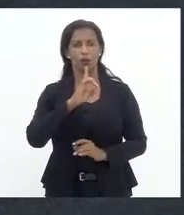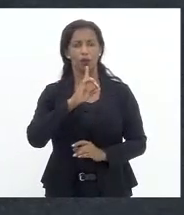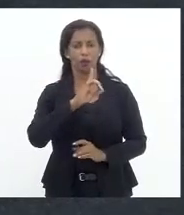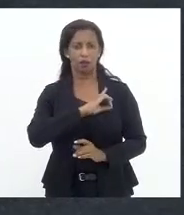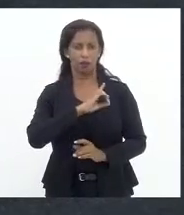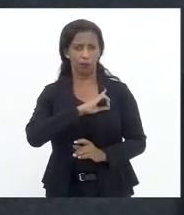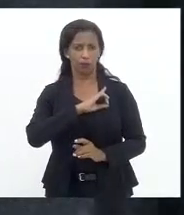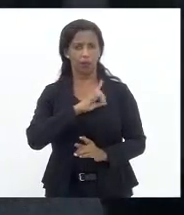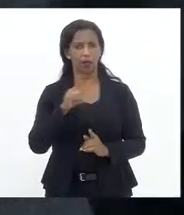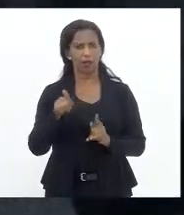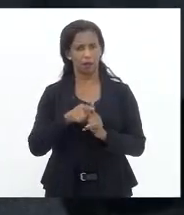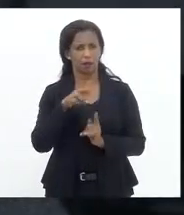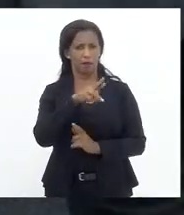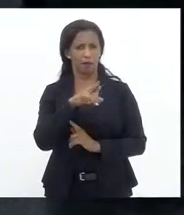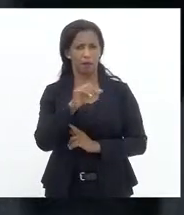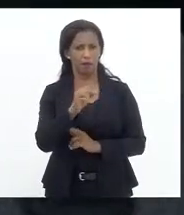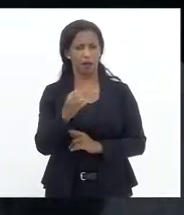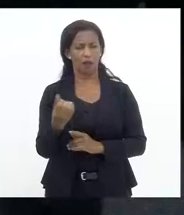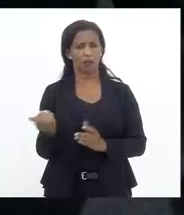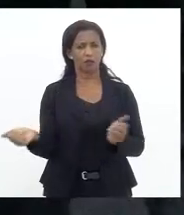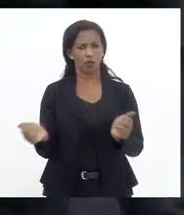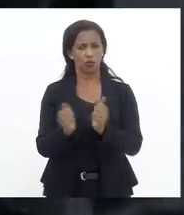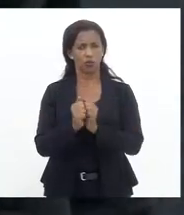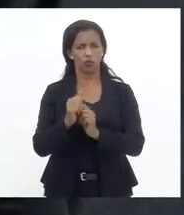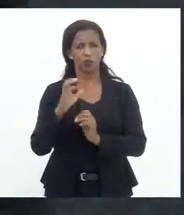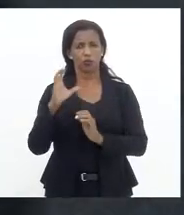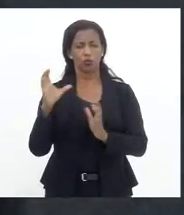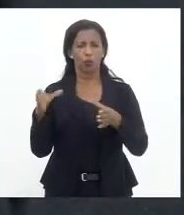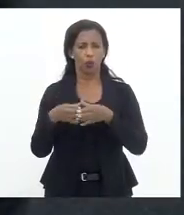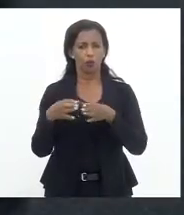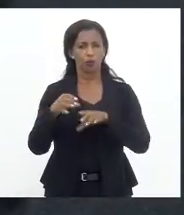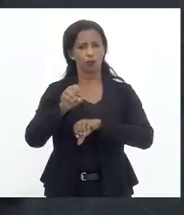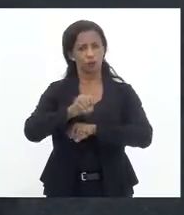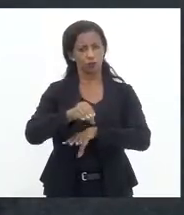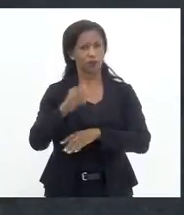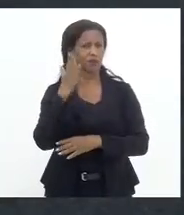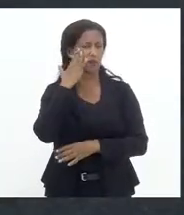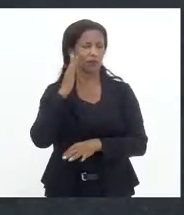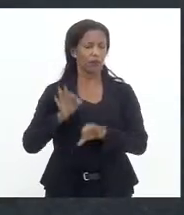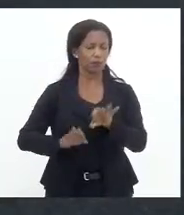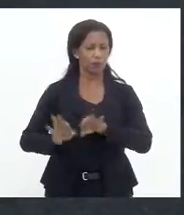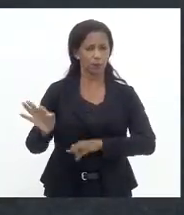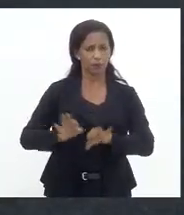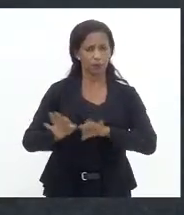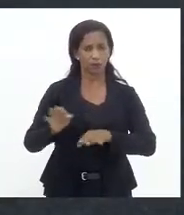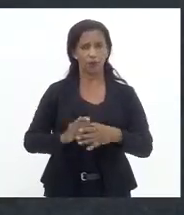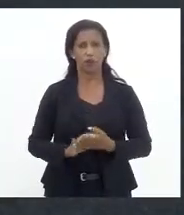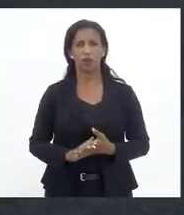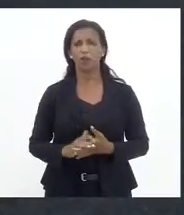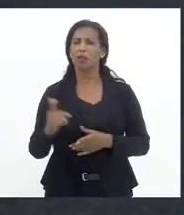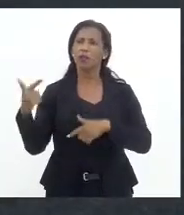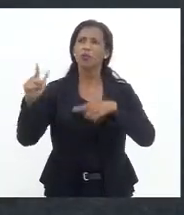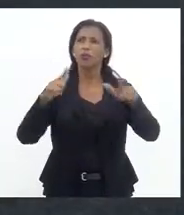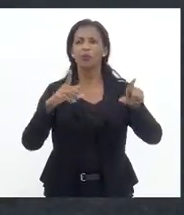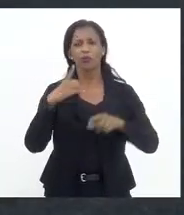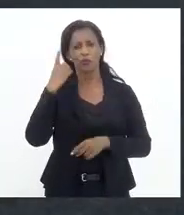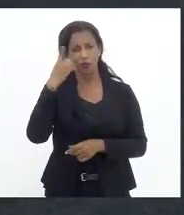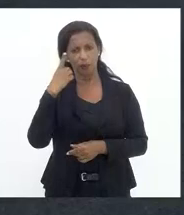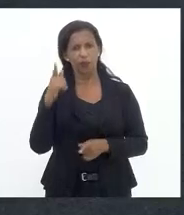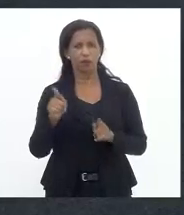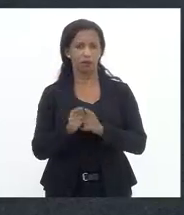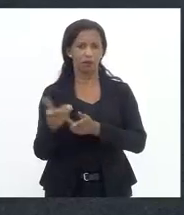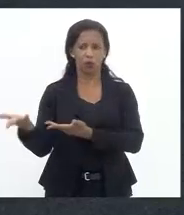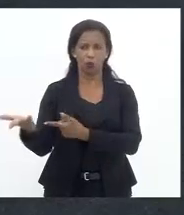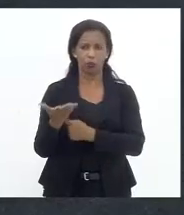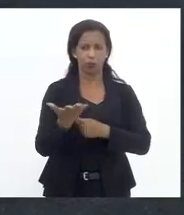já fez emendas pela Comissão de Educação, sabendo a importância e relevância desse projeto, e os demais deputados que fizeram